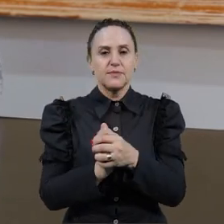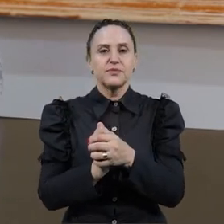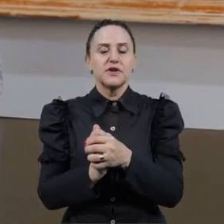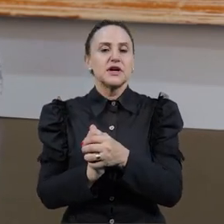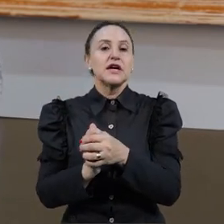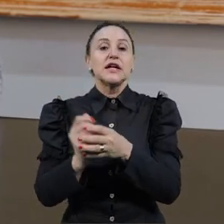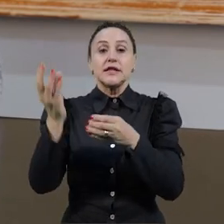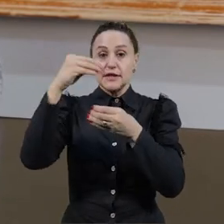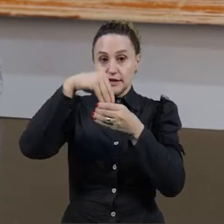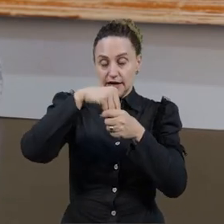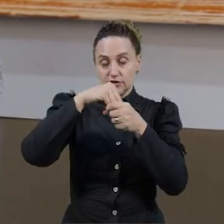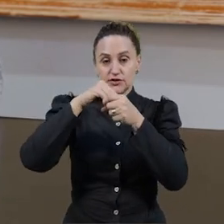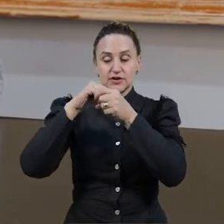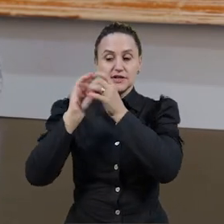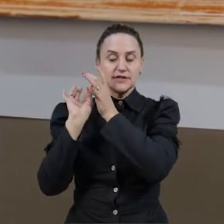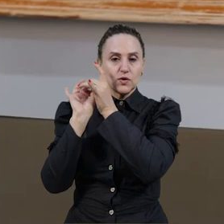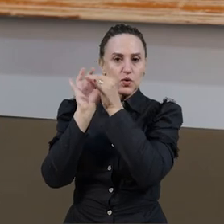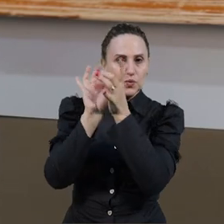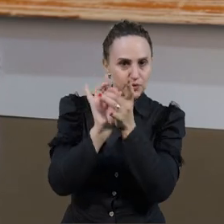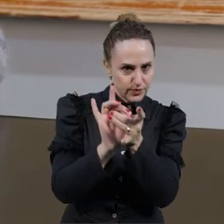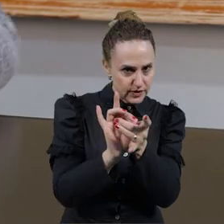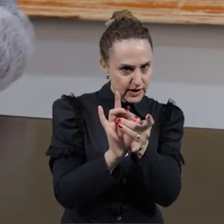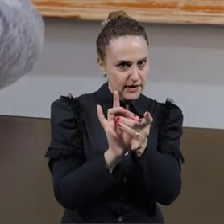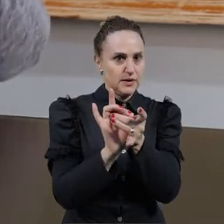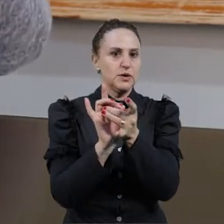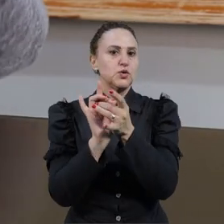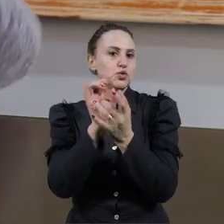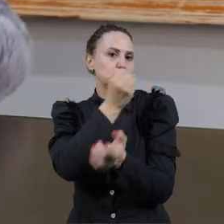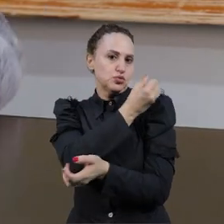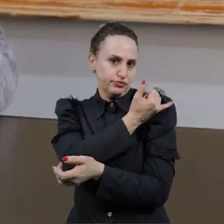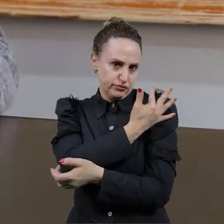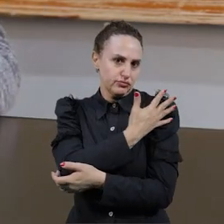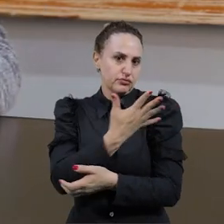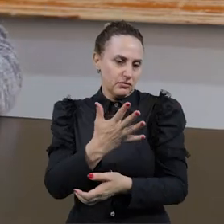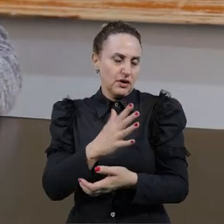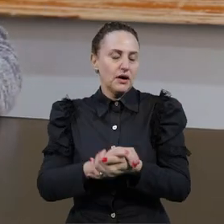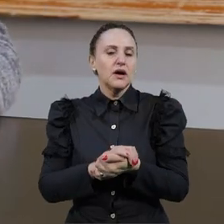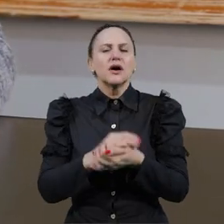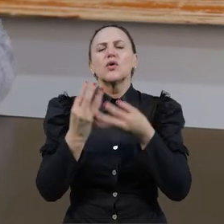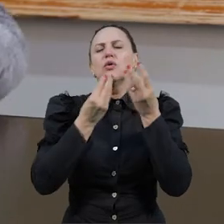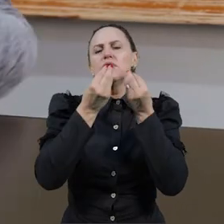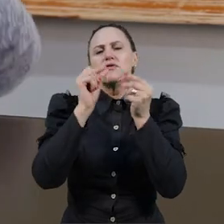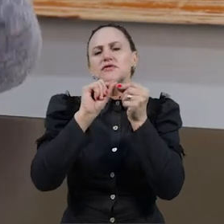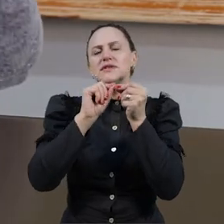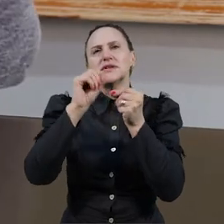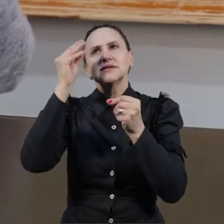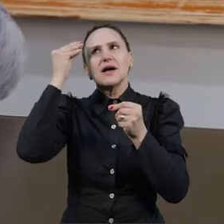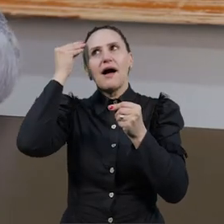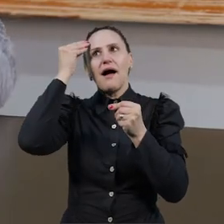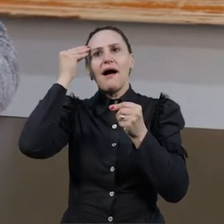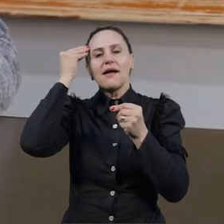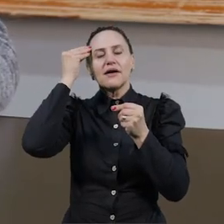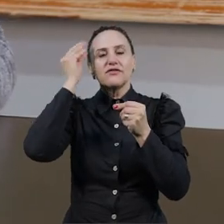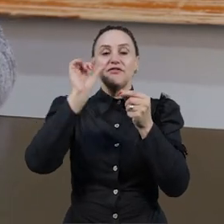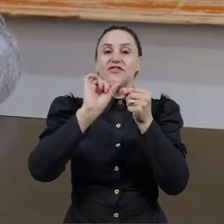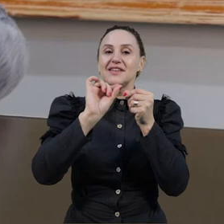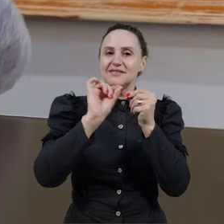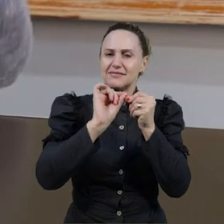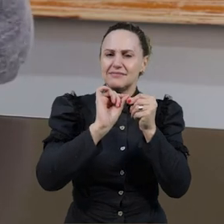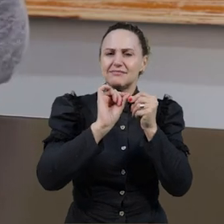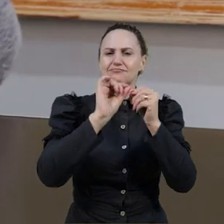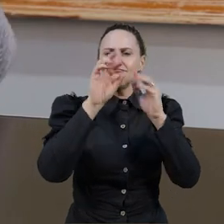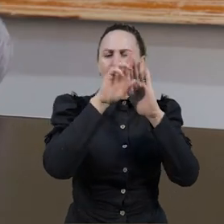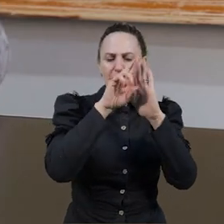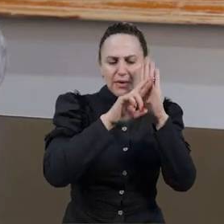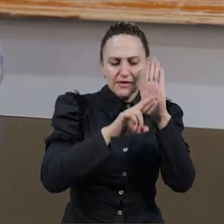contexto dos anos iniciais do Ensino Fundamental a professora como vamos realizar essa análise vocês vão ter um roteiro nós vamos